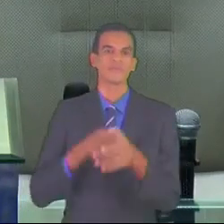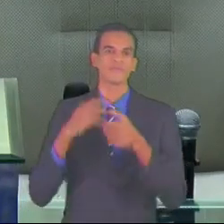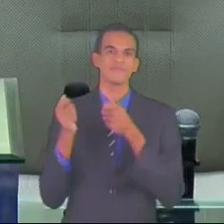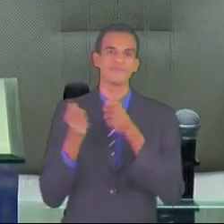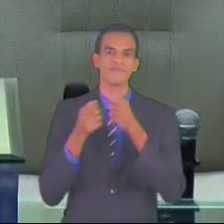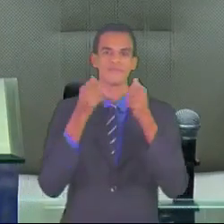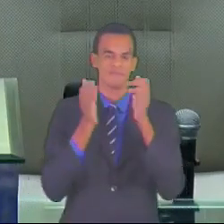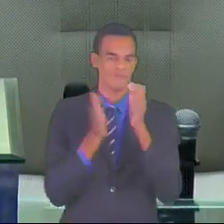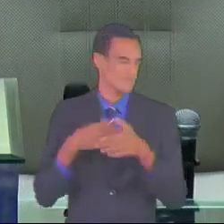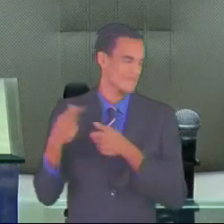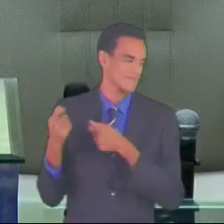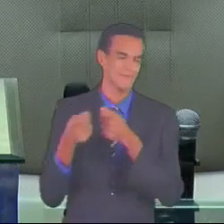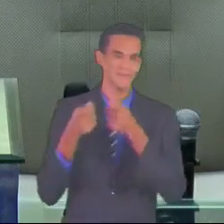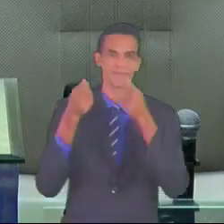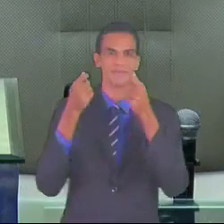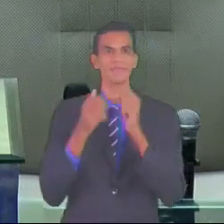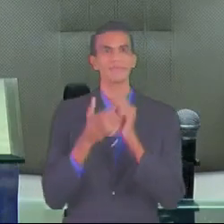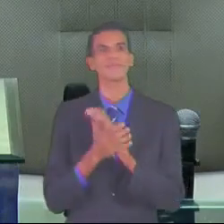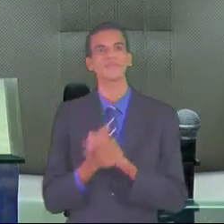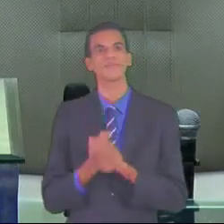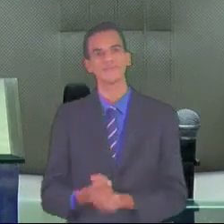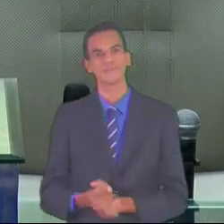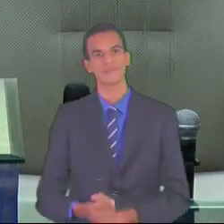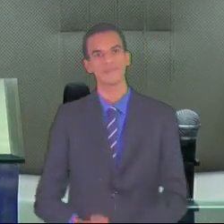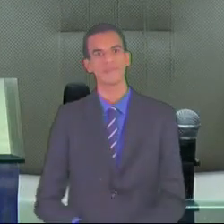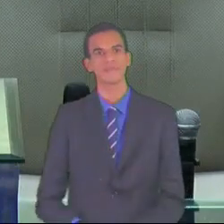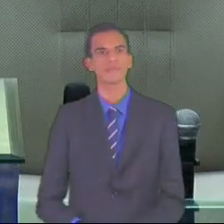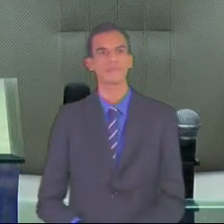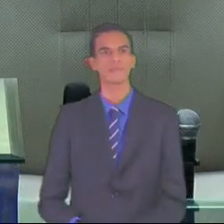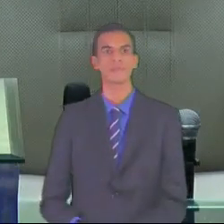Aleluia, aleluia, aleluia.